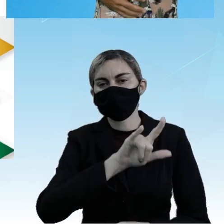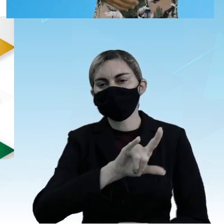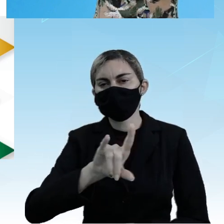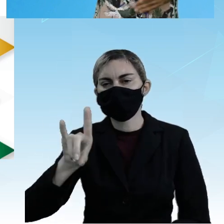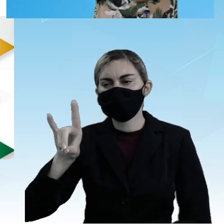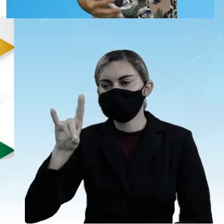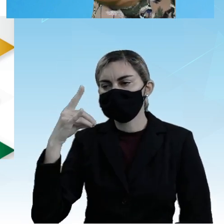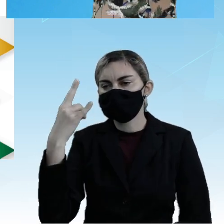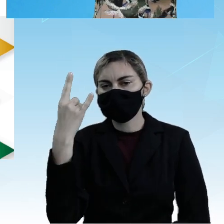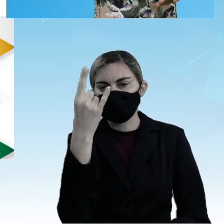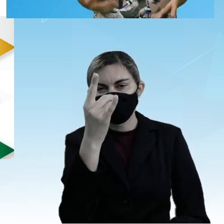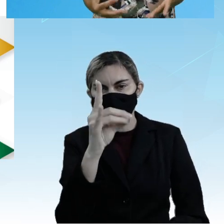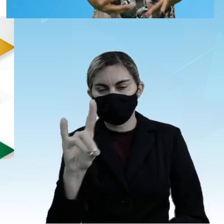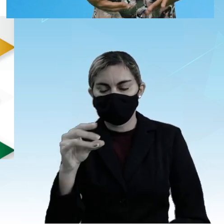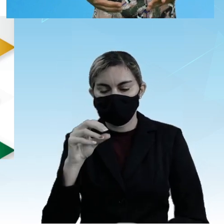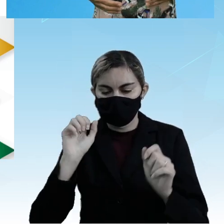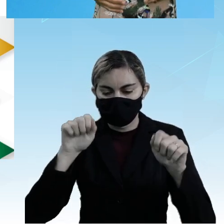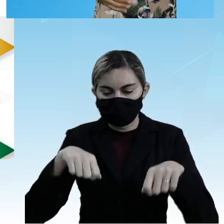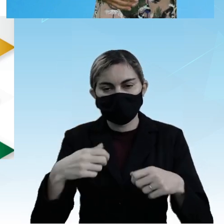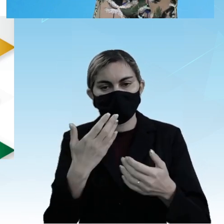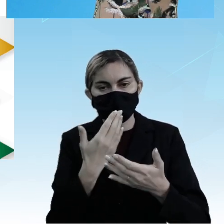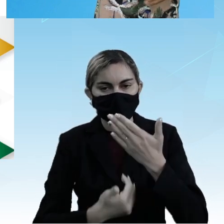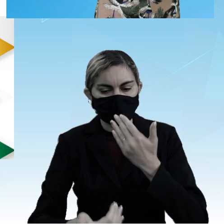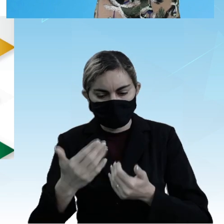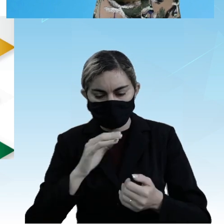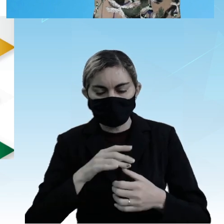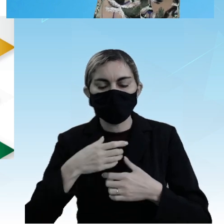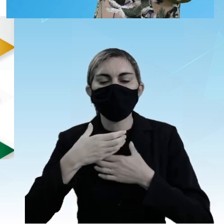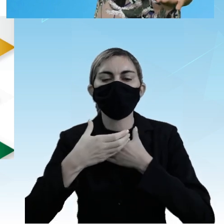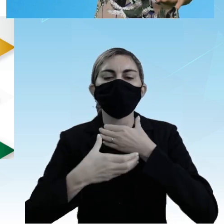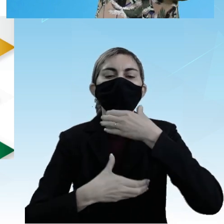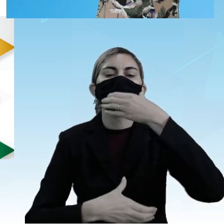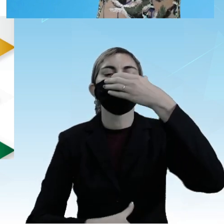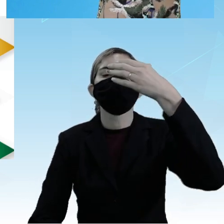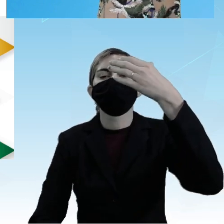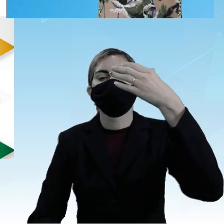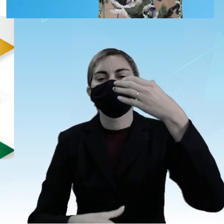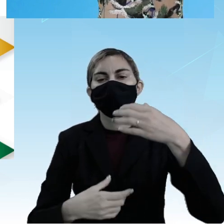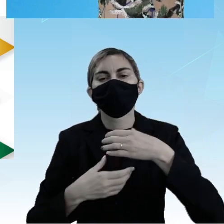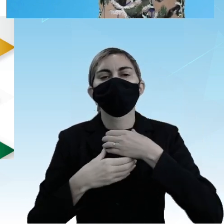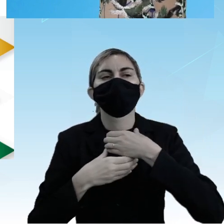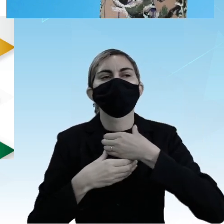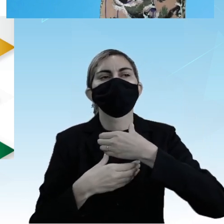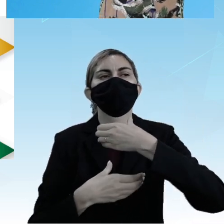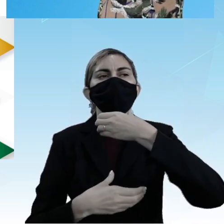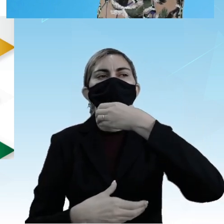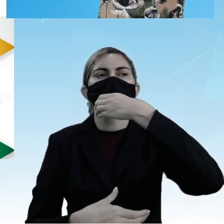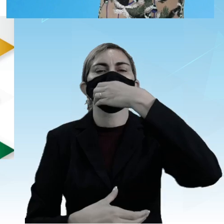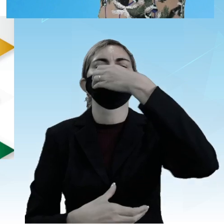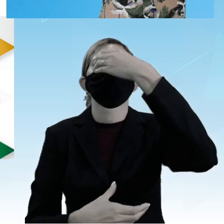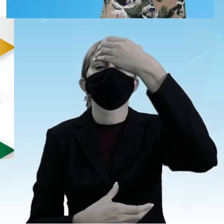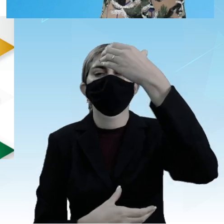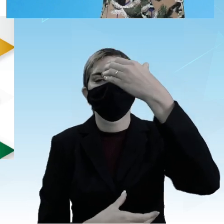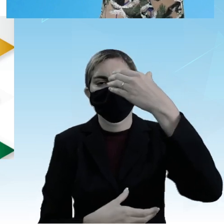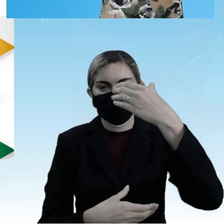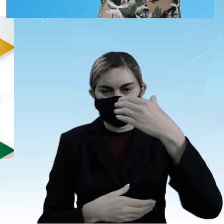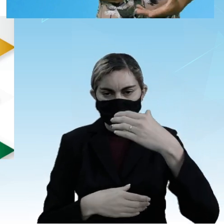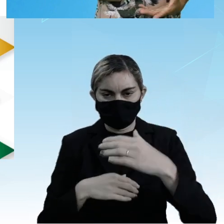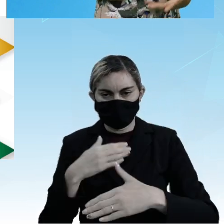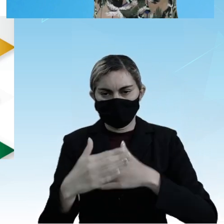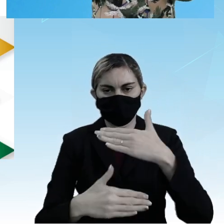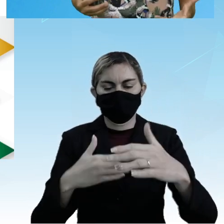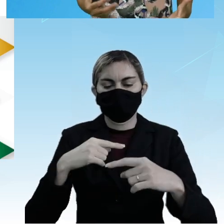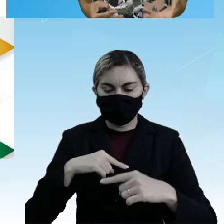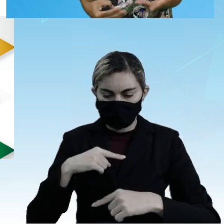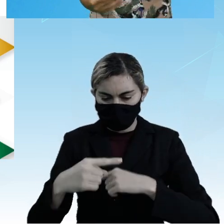pescoço para poder se alimentar. Elas esticaram tanto o pescoço que seu pescoço alongou e as